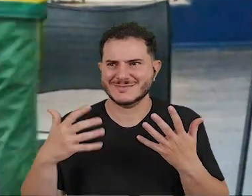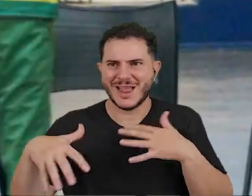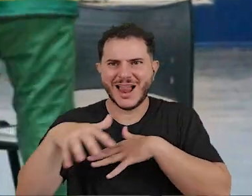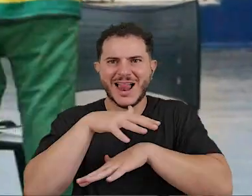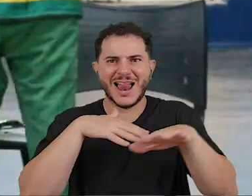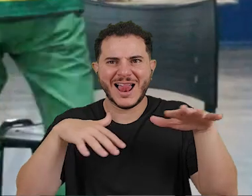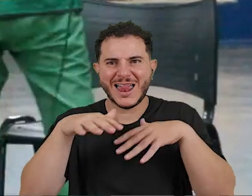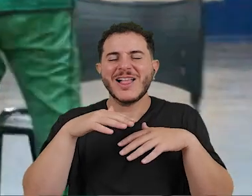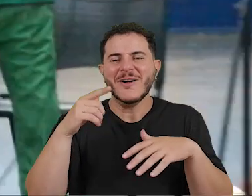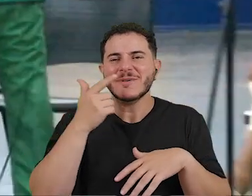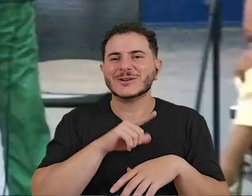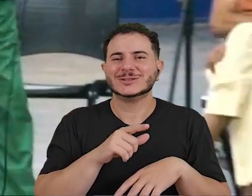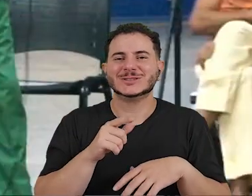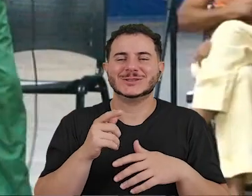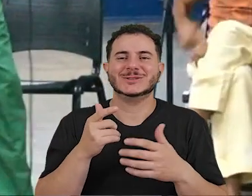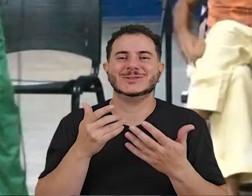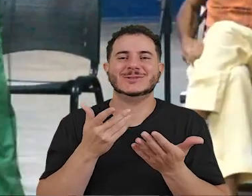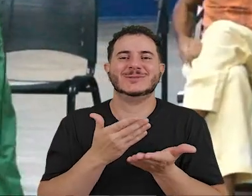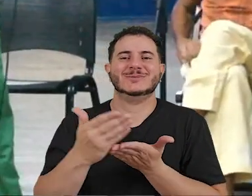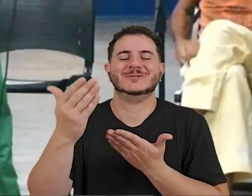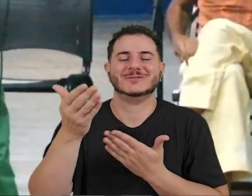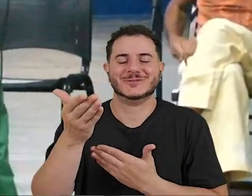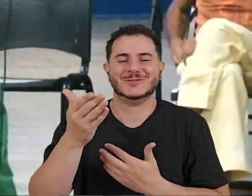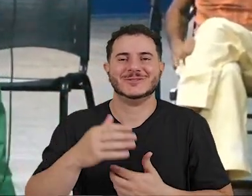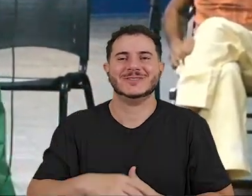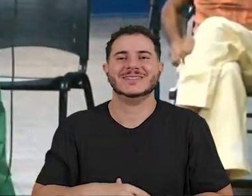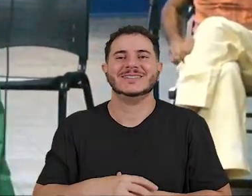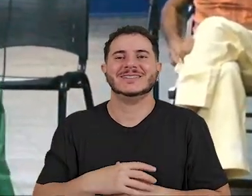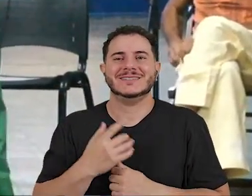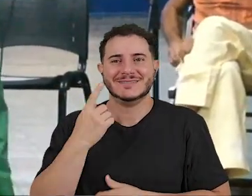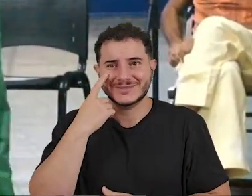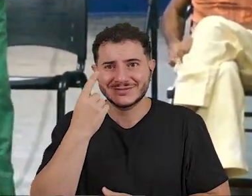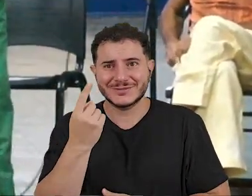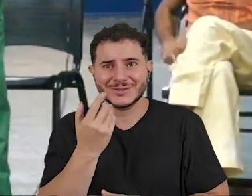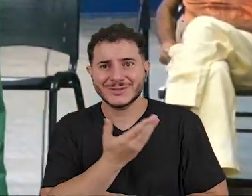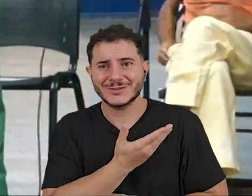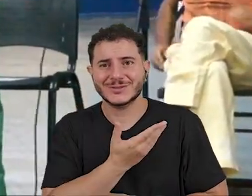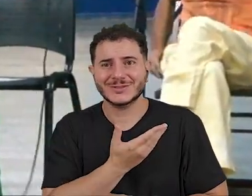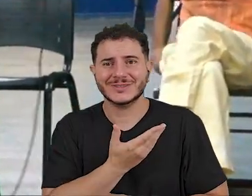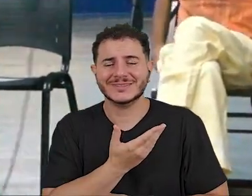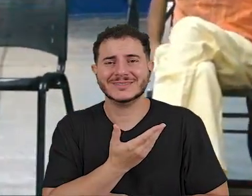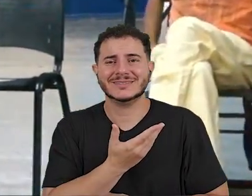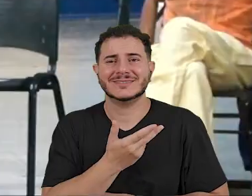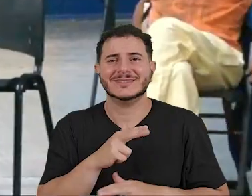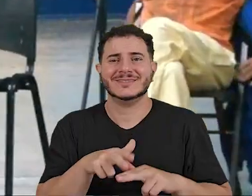Tá vendo? Esse nojento me chamou de cachorro. Você não entendeu, não foi?